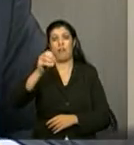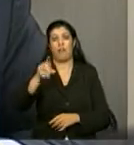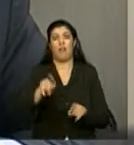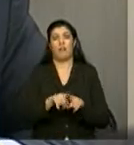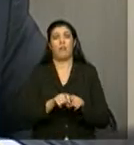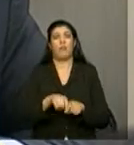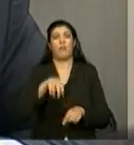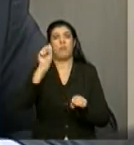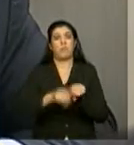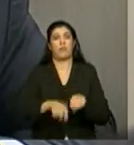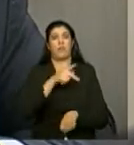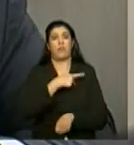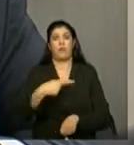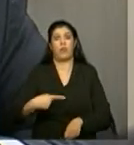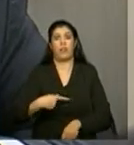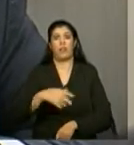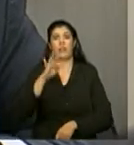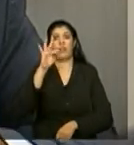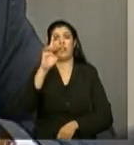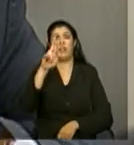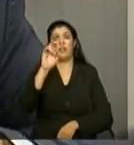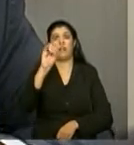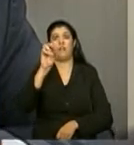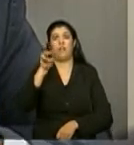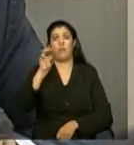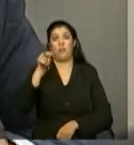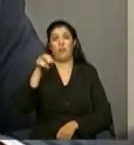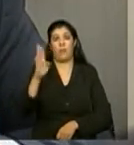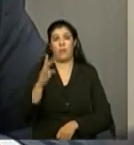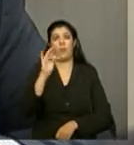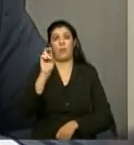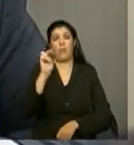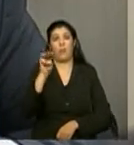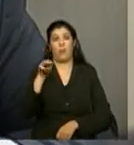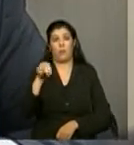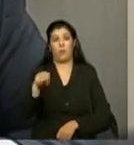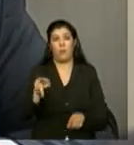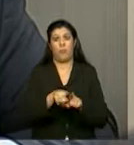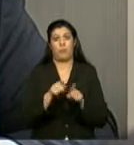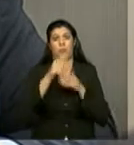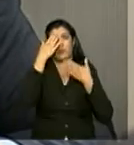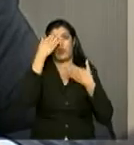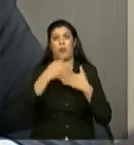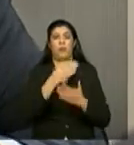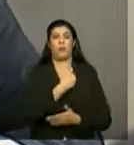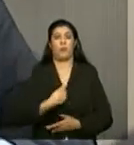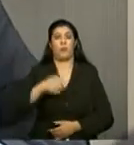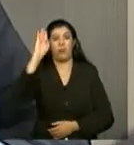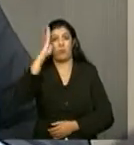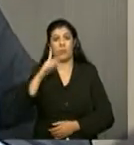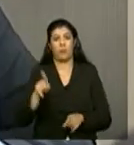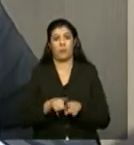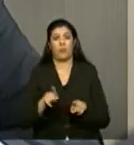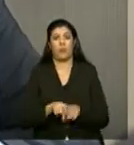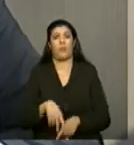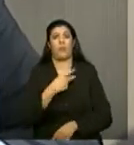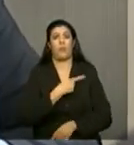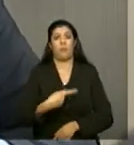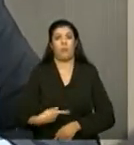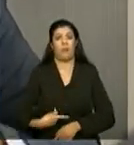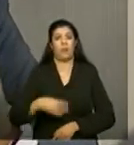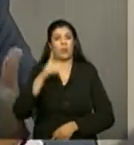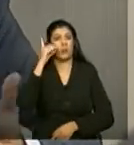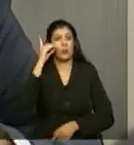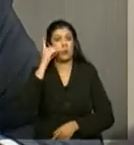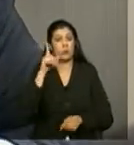montalva então eu quero agradecer a todos ao irã o governo brasileiro à presidente dilma que teve uma